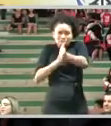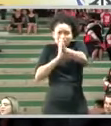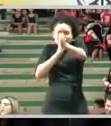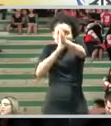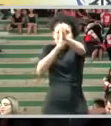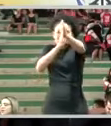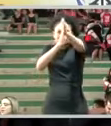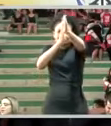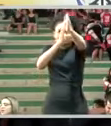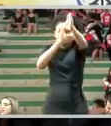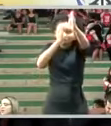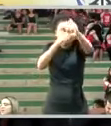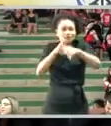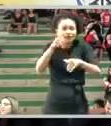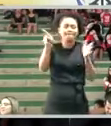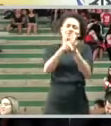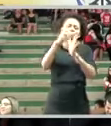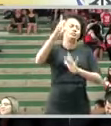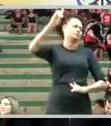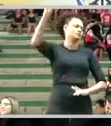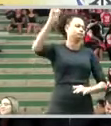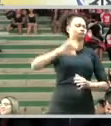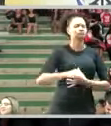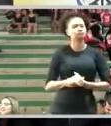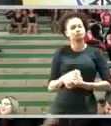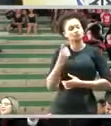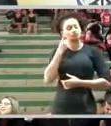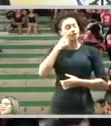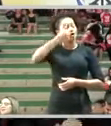para Betsemane, é Deus.